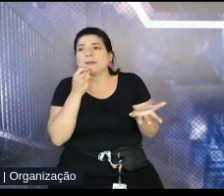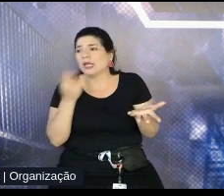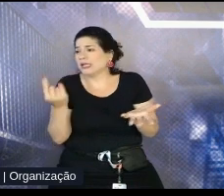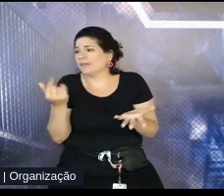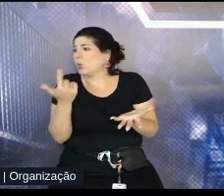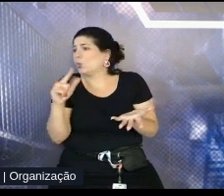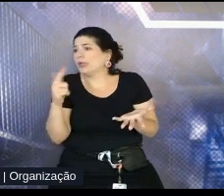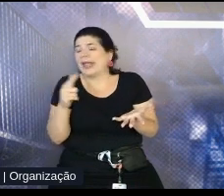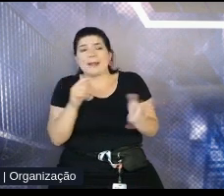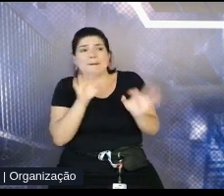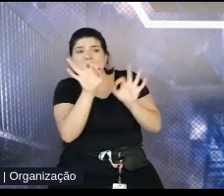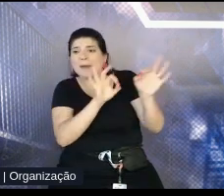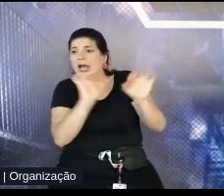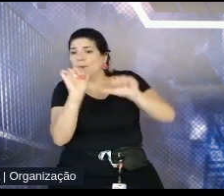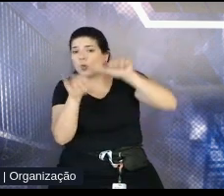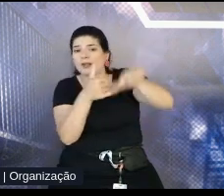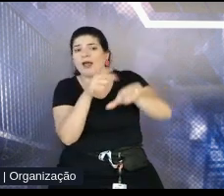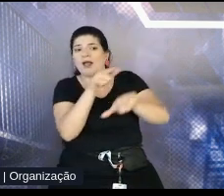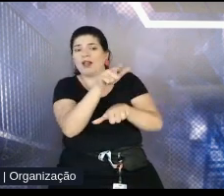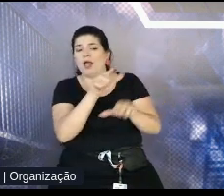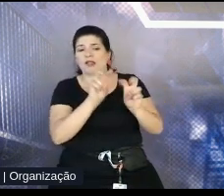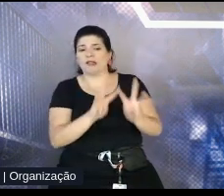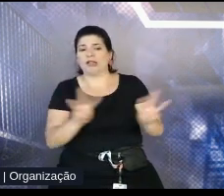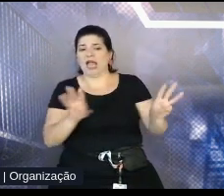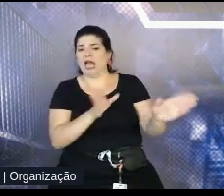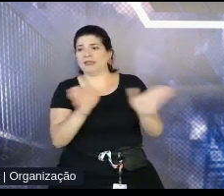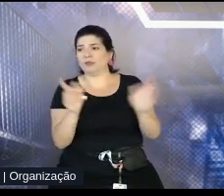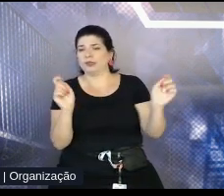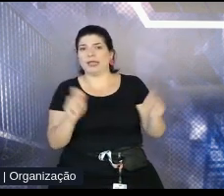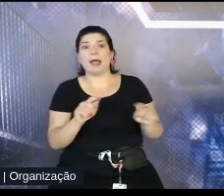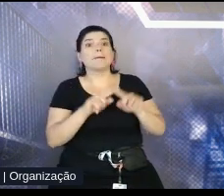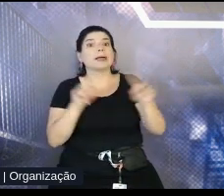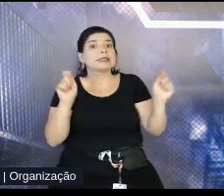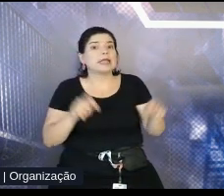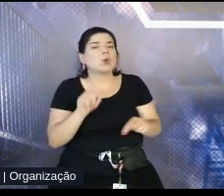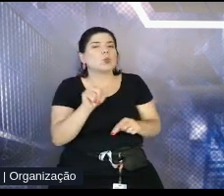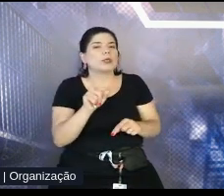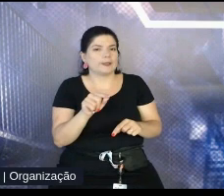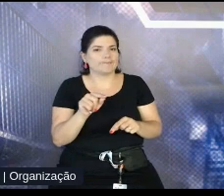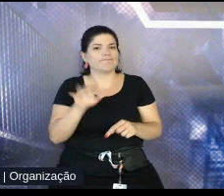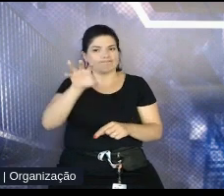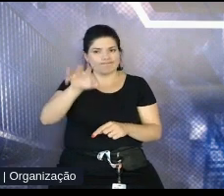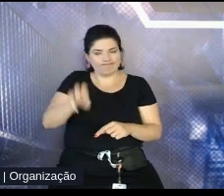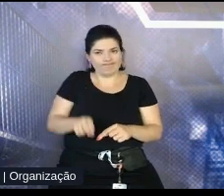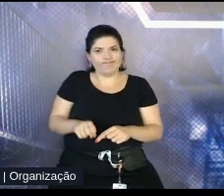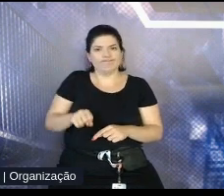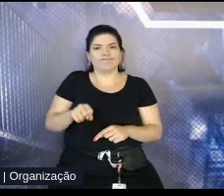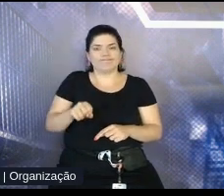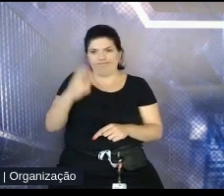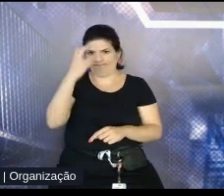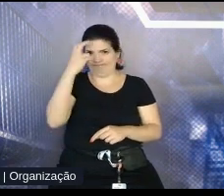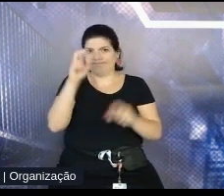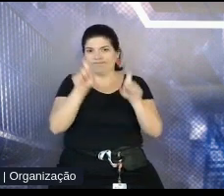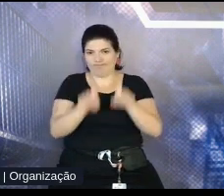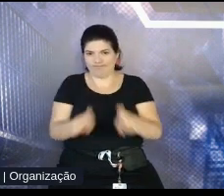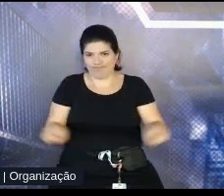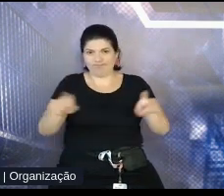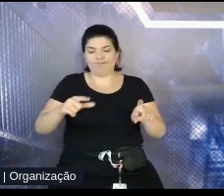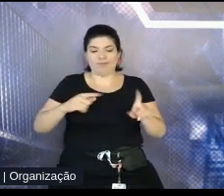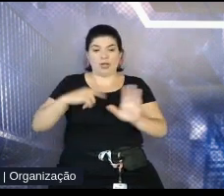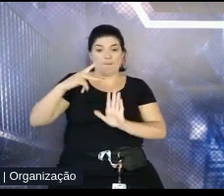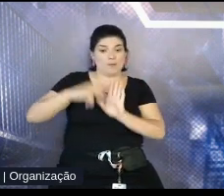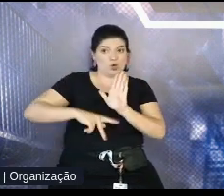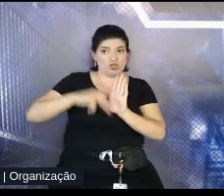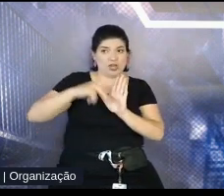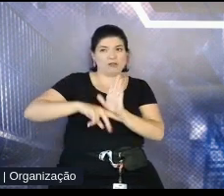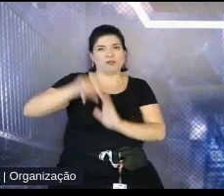está tornando ele acessível. Você pode pegar um modelo desse, tá passando, auditando, né, esses projetos antigos,